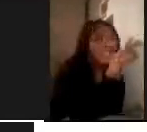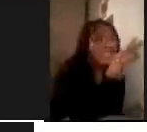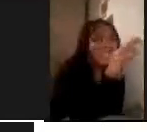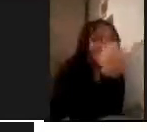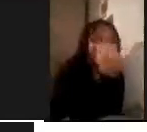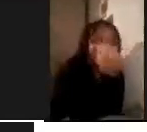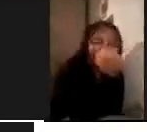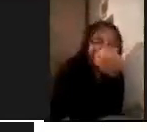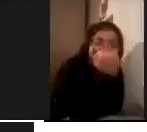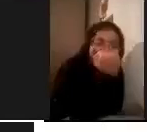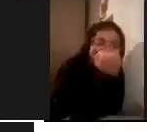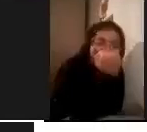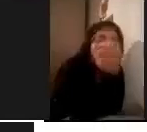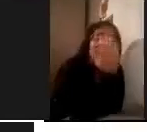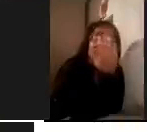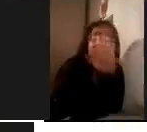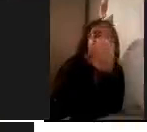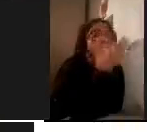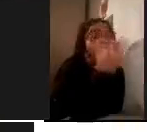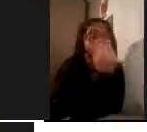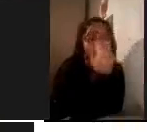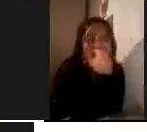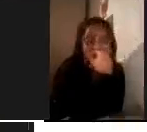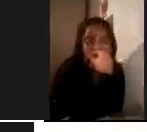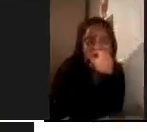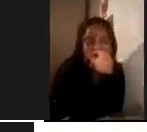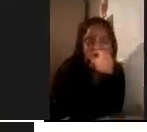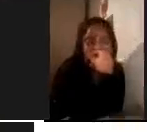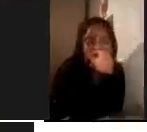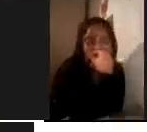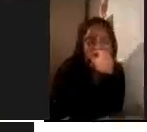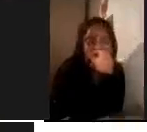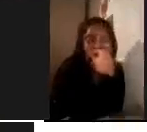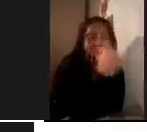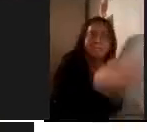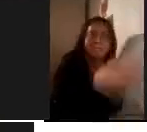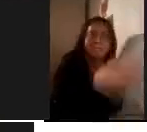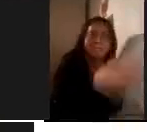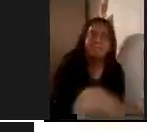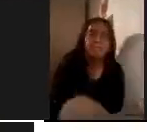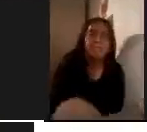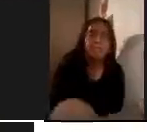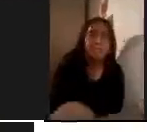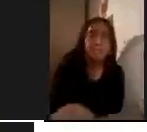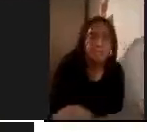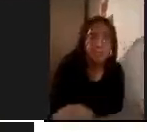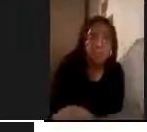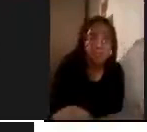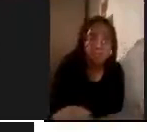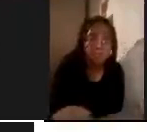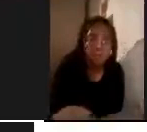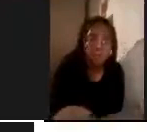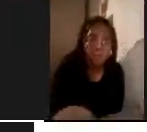Não entendi. Olha essa última frase aqui, ó. Gestações múltiplas e gestações consecutivas